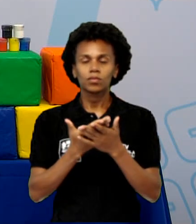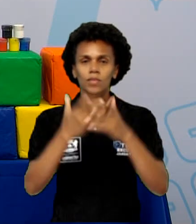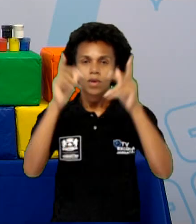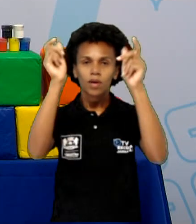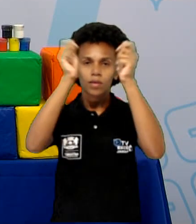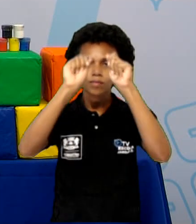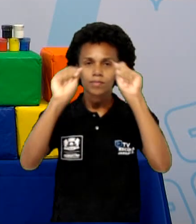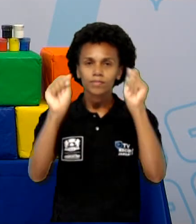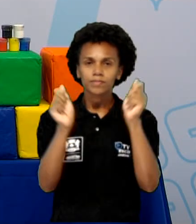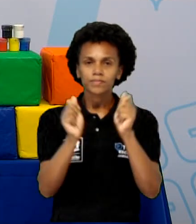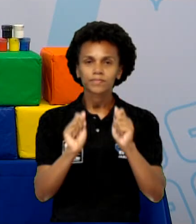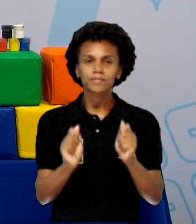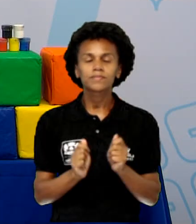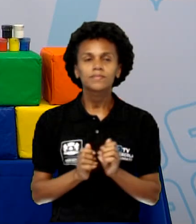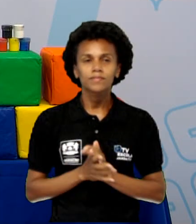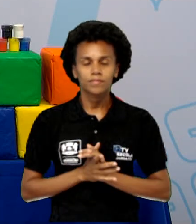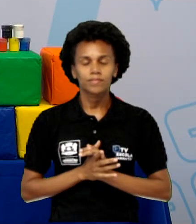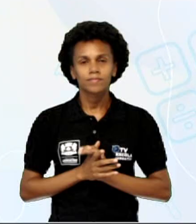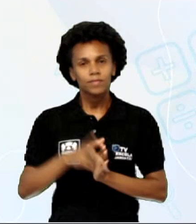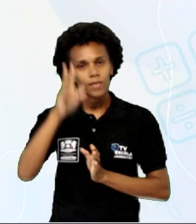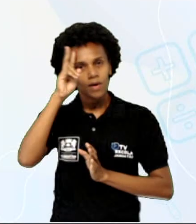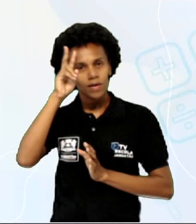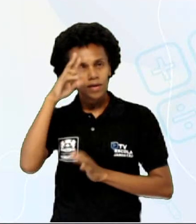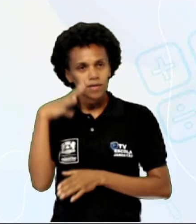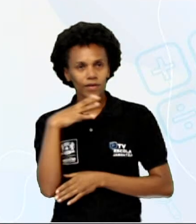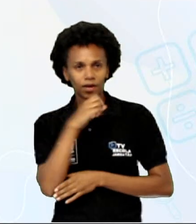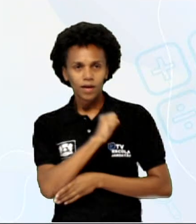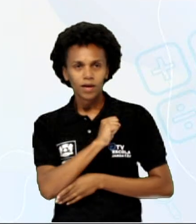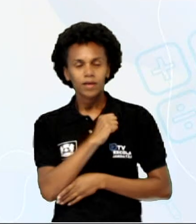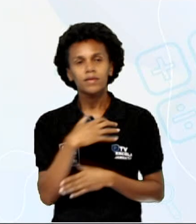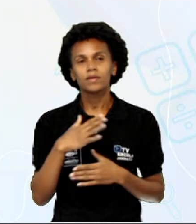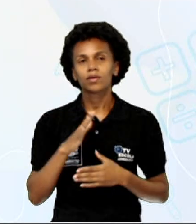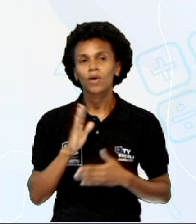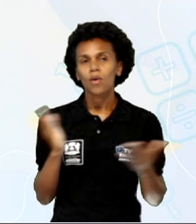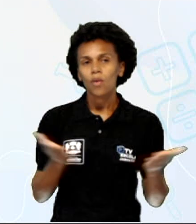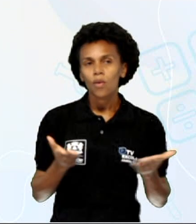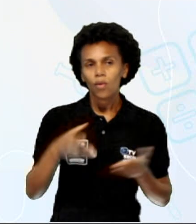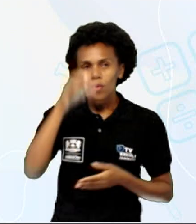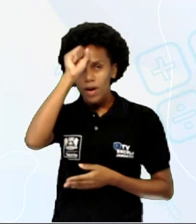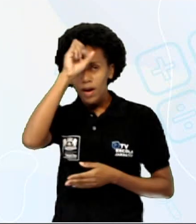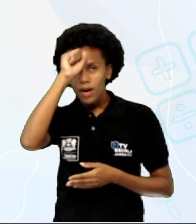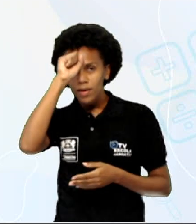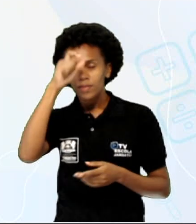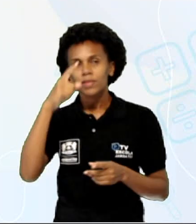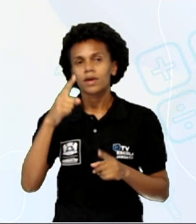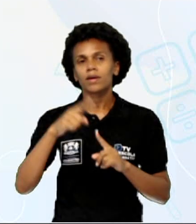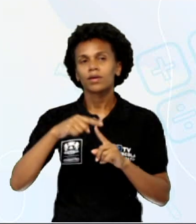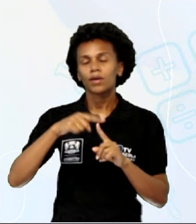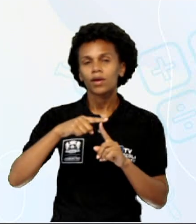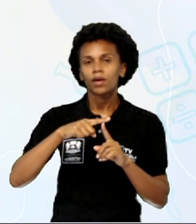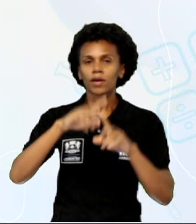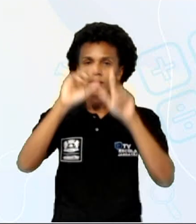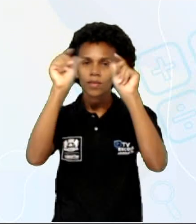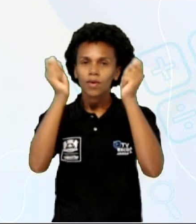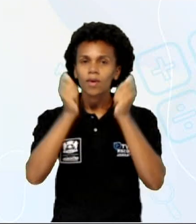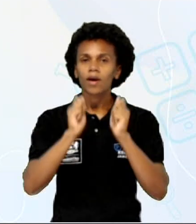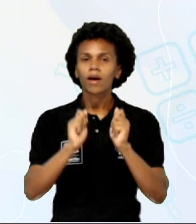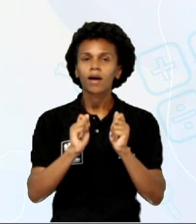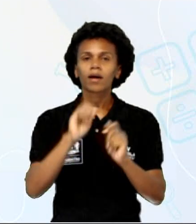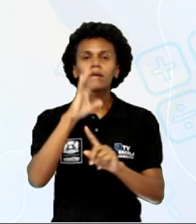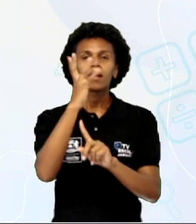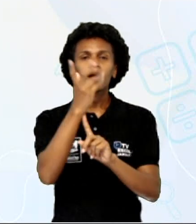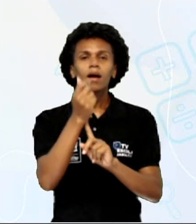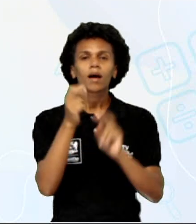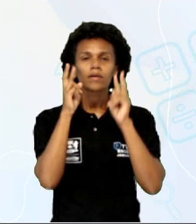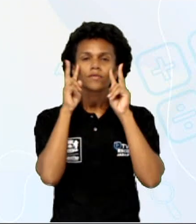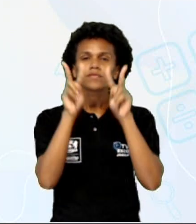vamos relembrar rapidinho o que a gente aprendeu? A gente viu hoje o que são artes visuais, tipo de artes e o que é considerado artes visuais. E